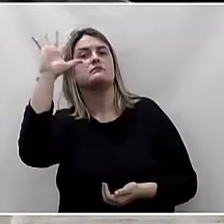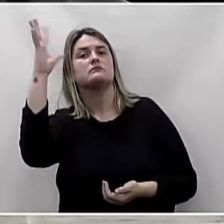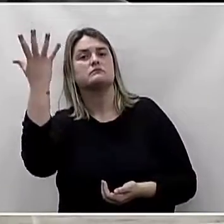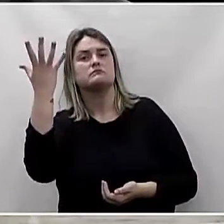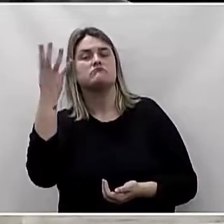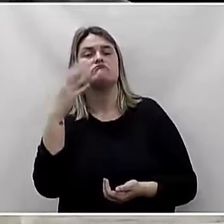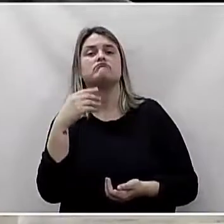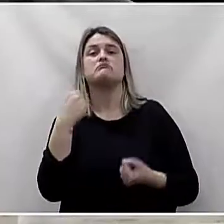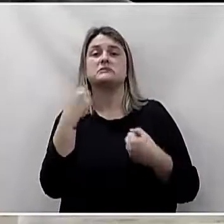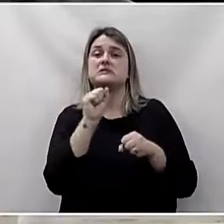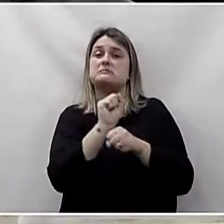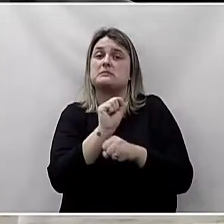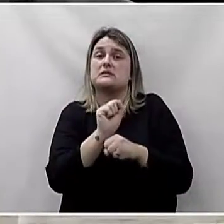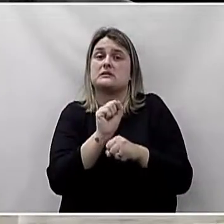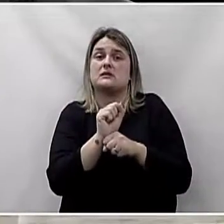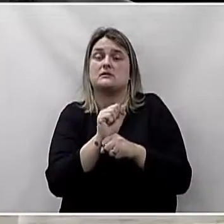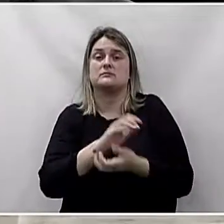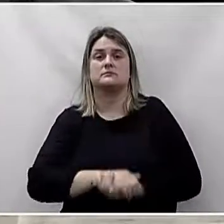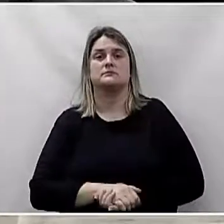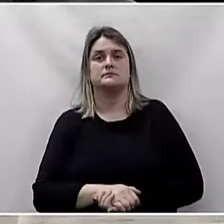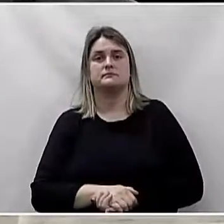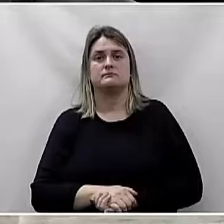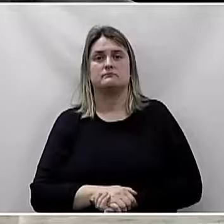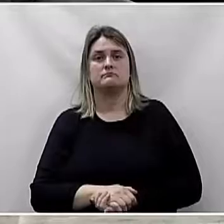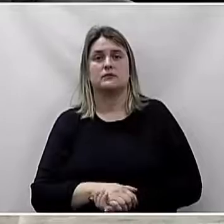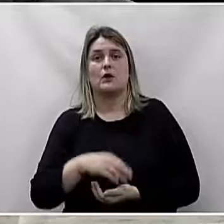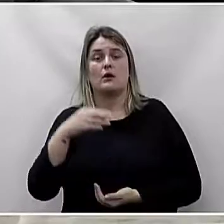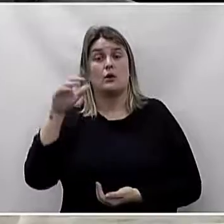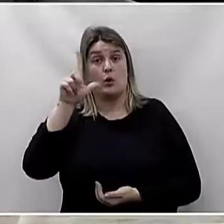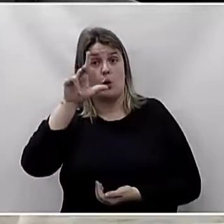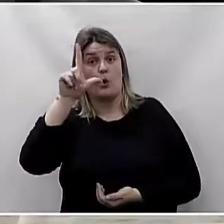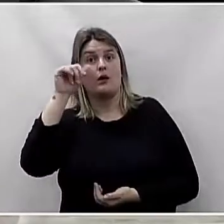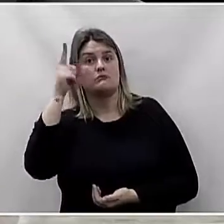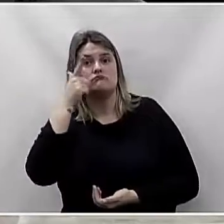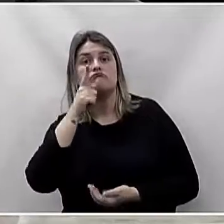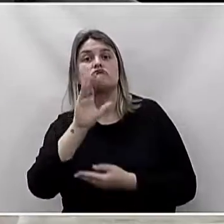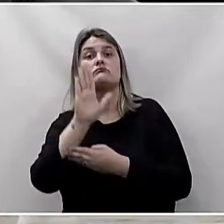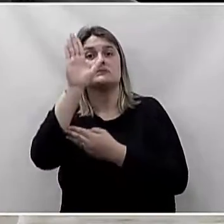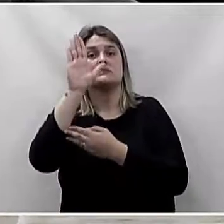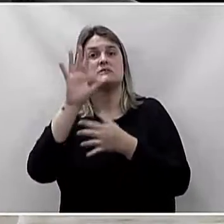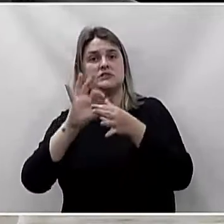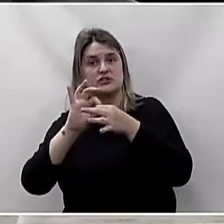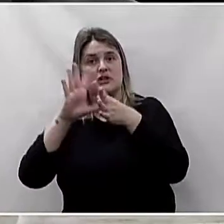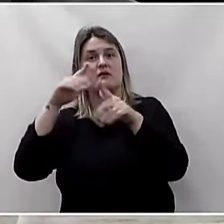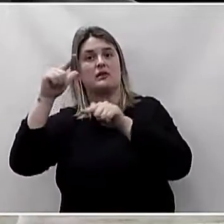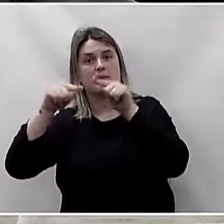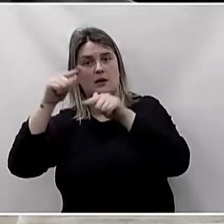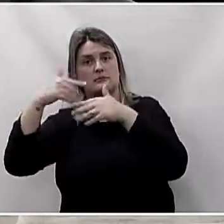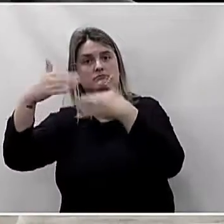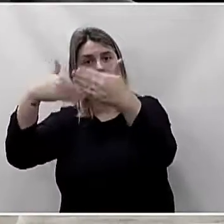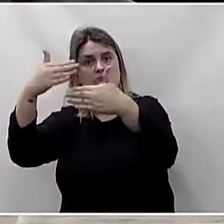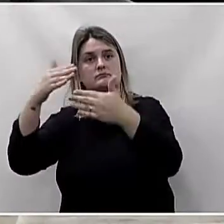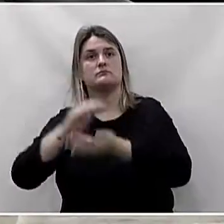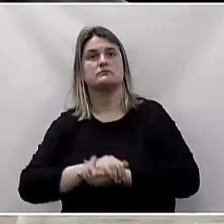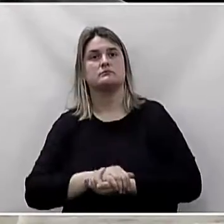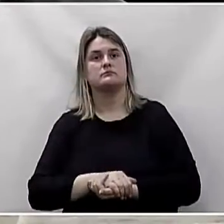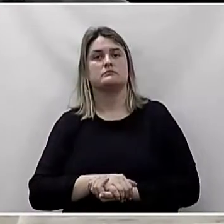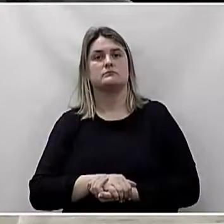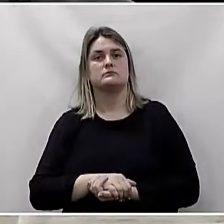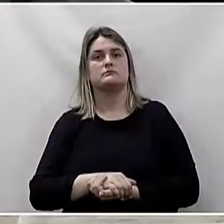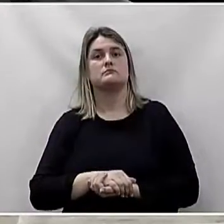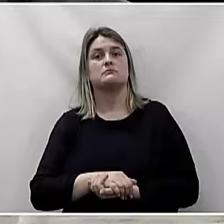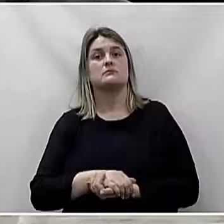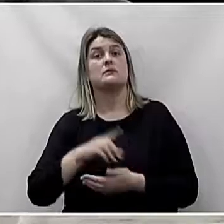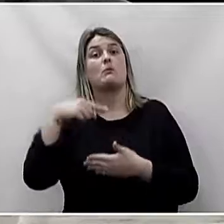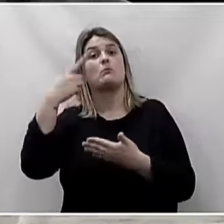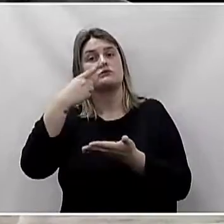nós temos que esperar agora tá eleito deixa o homem assumir aí sim vem